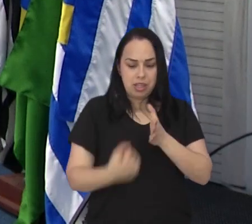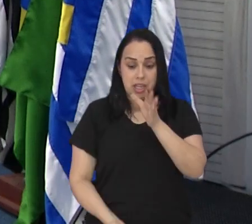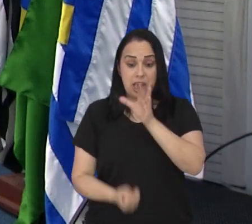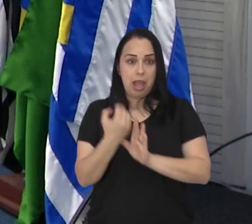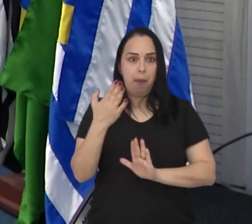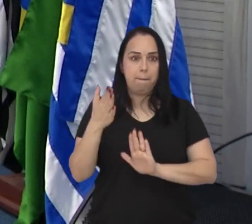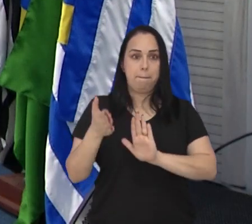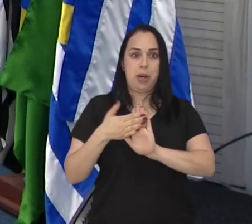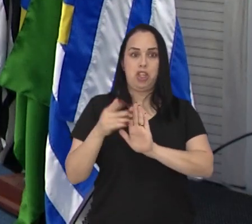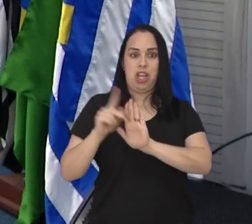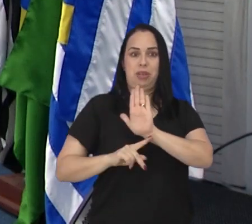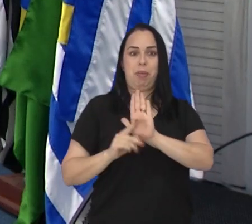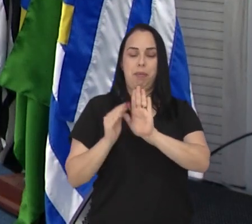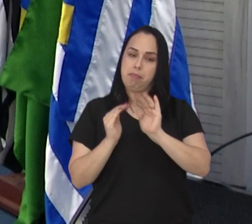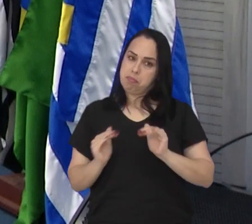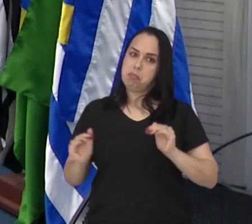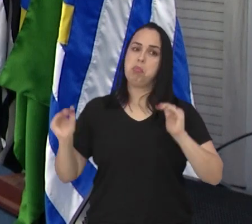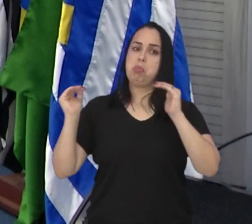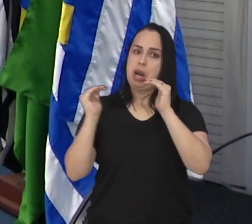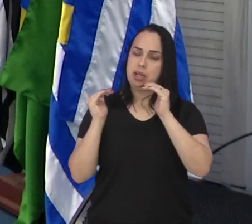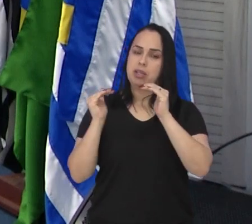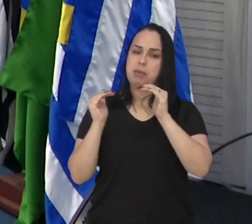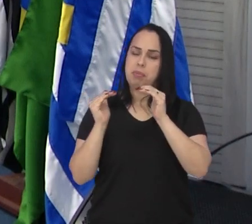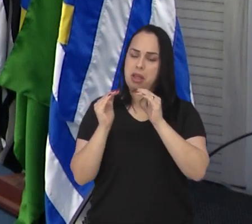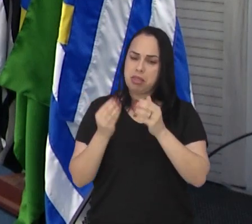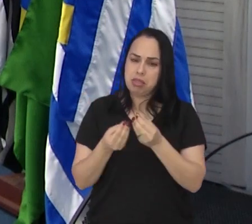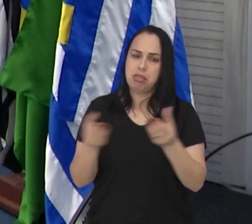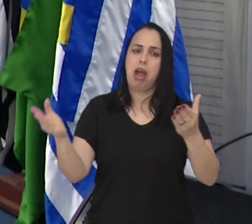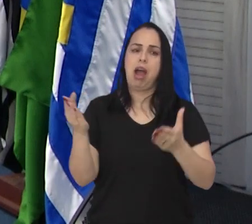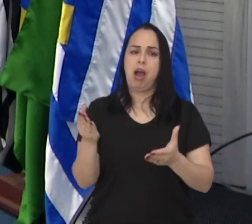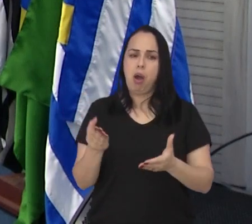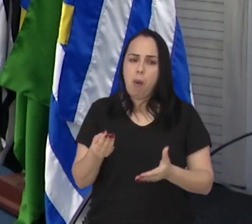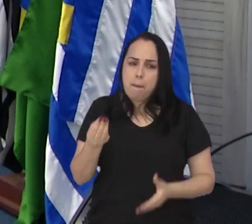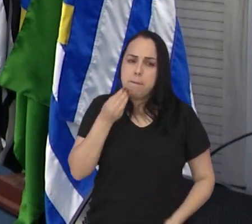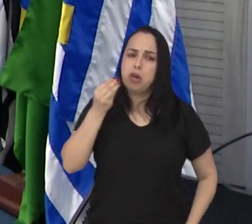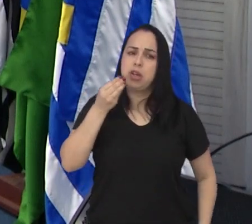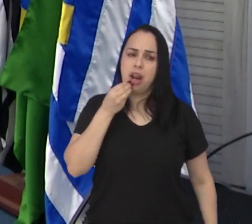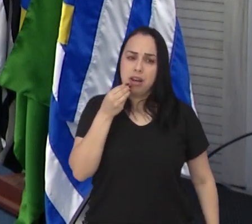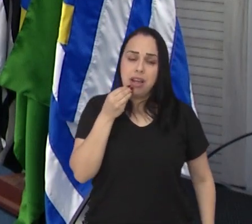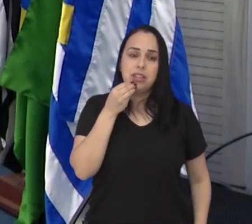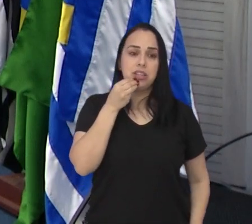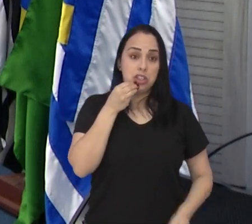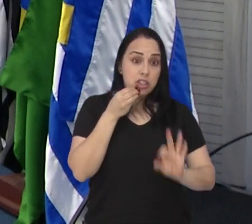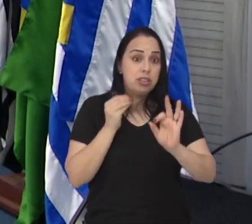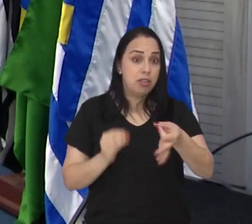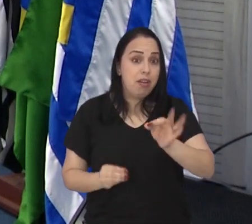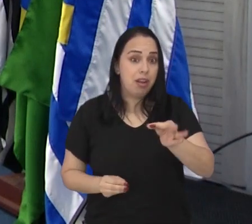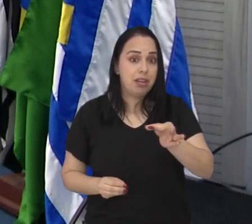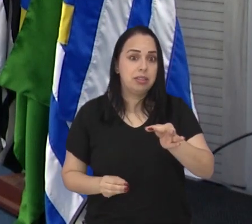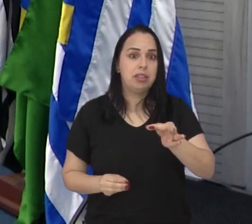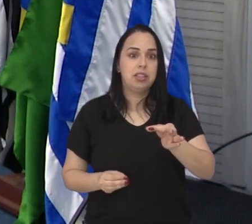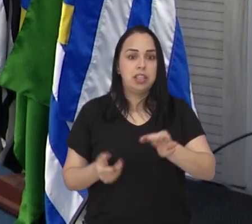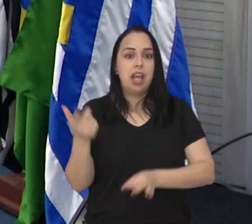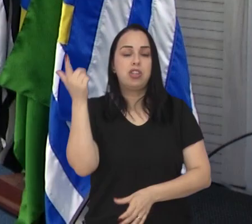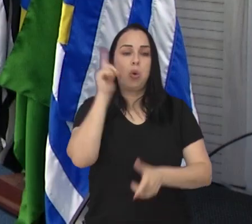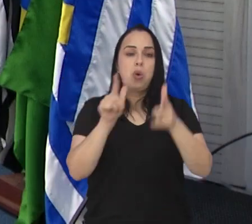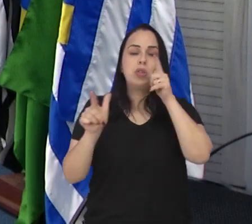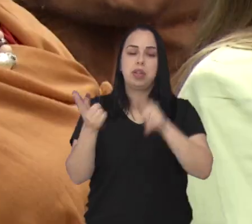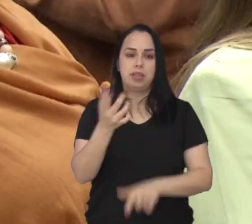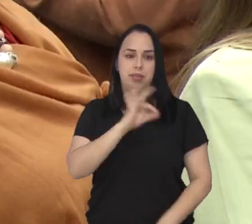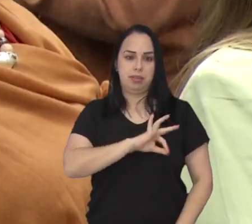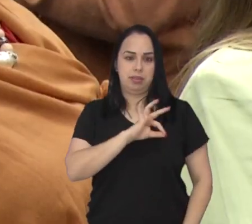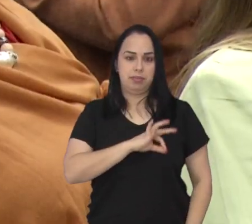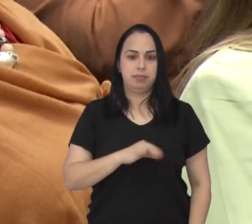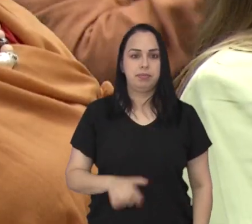né possa criar um projeto ainda maior melhor para fortalecer essas mulheres e de Fato né gerar